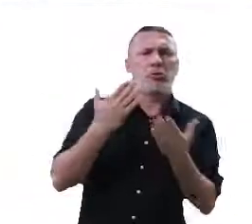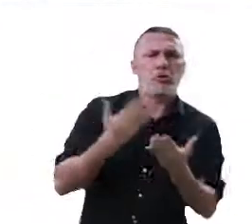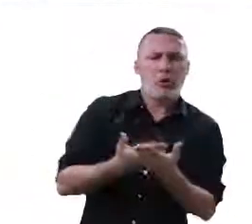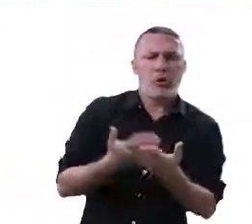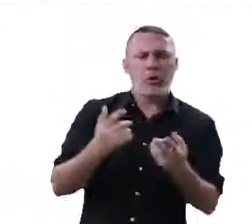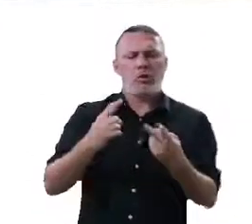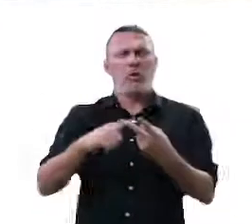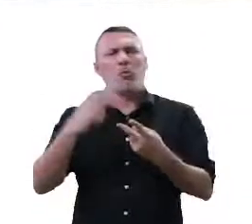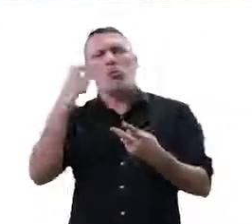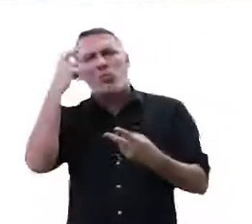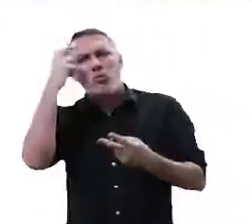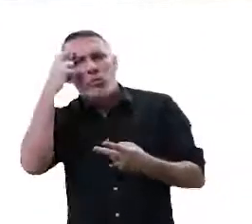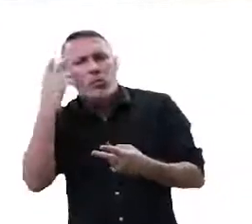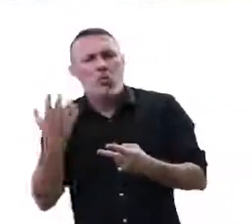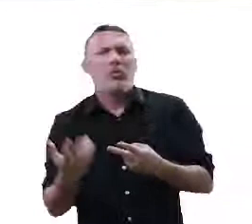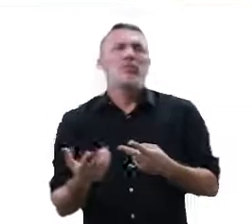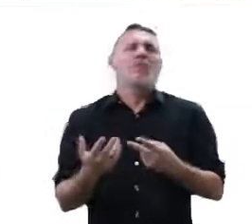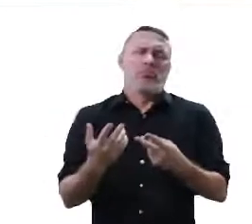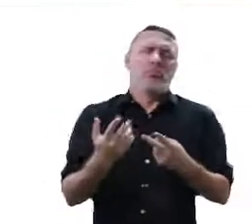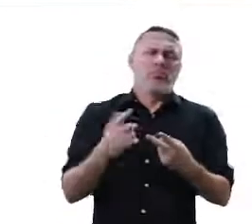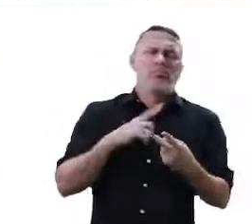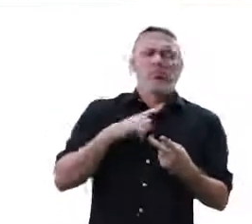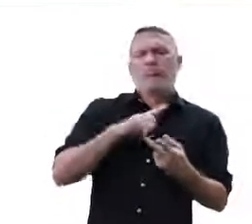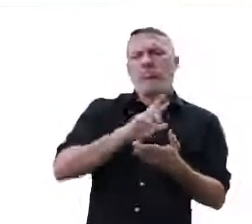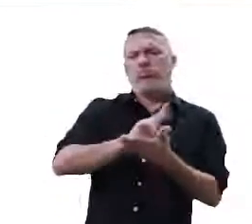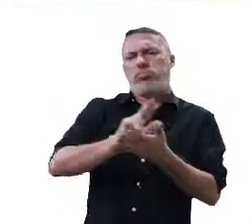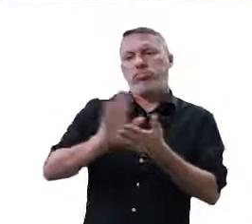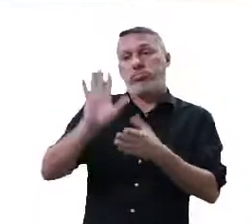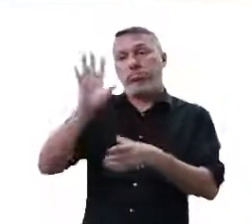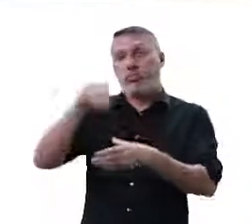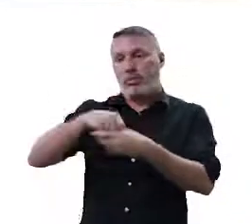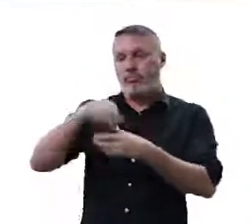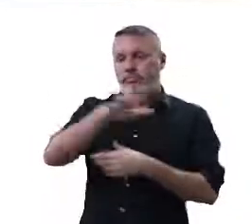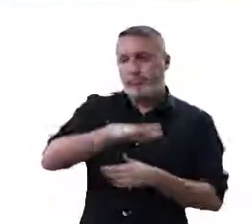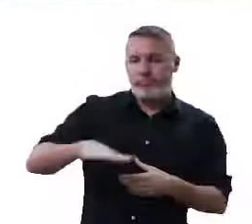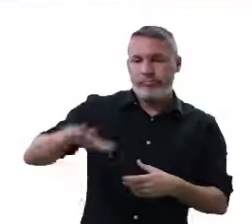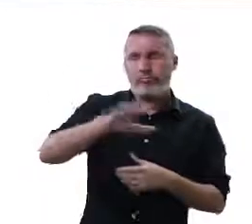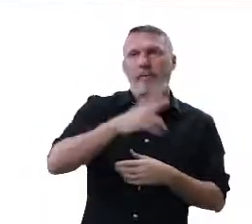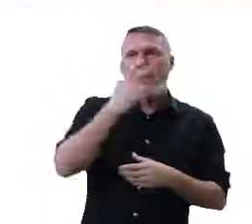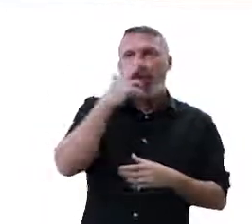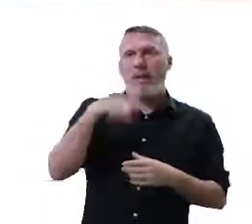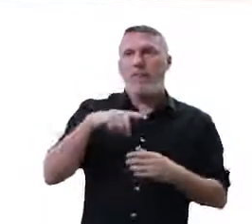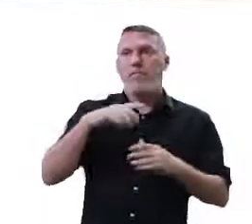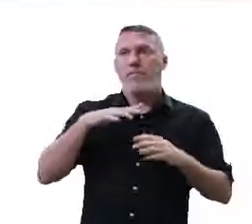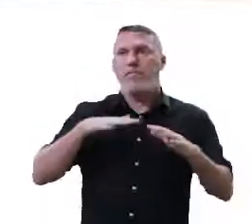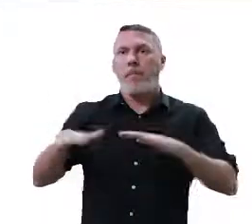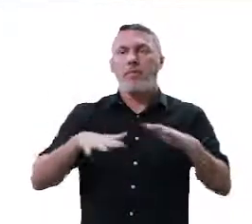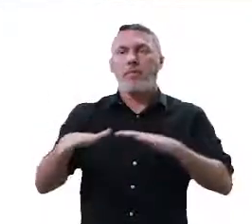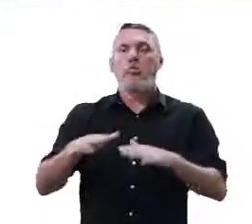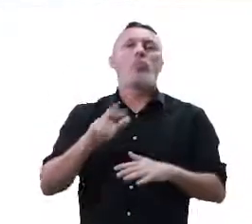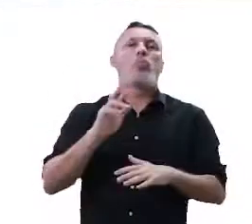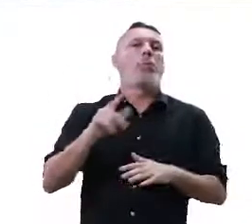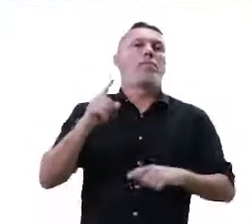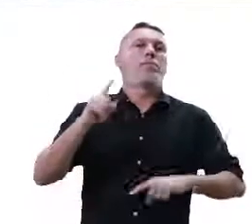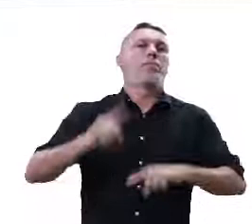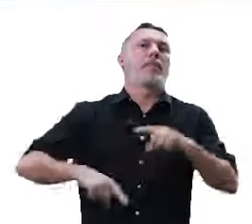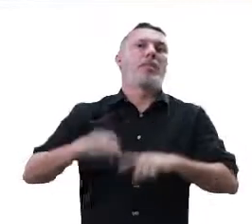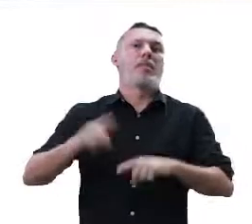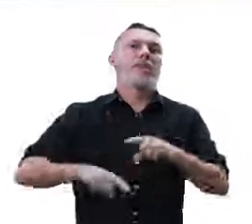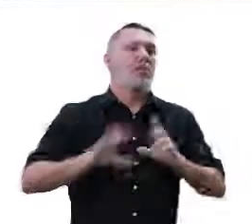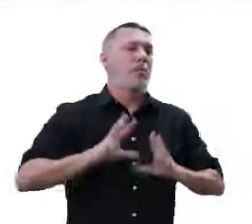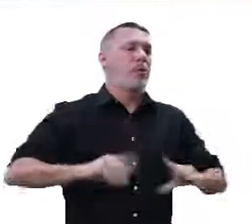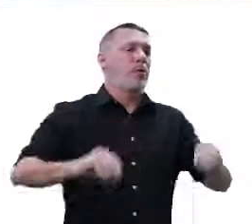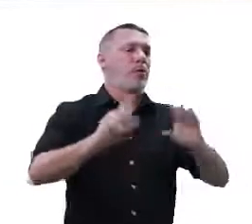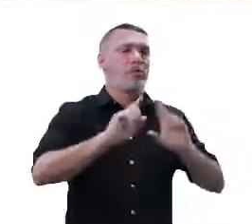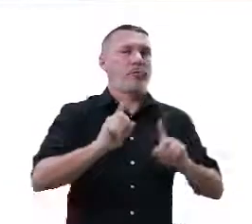sociais como escola, cultura, né? Aquilo que mexe, digamos assim, com o que